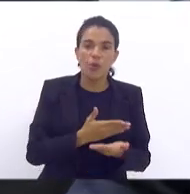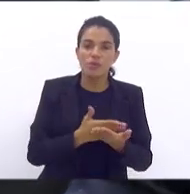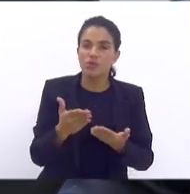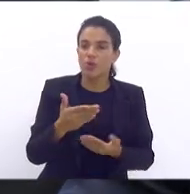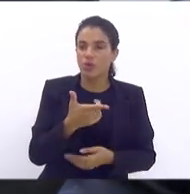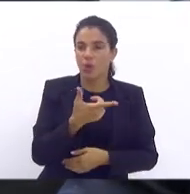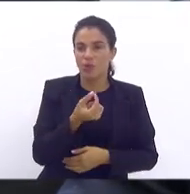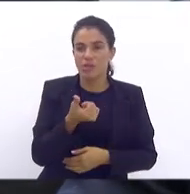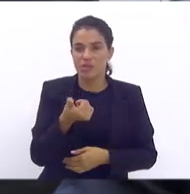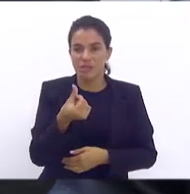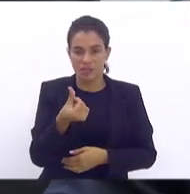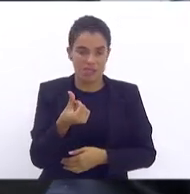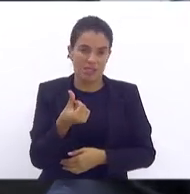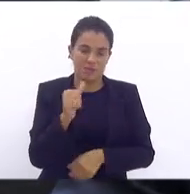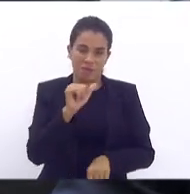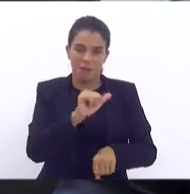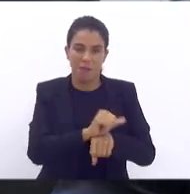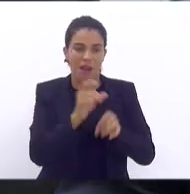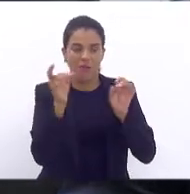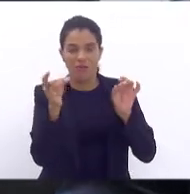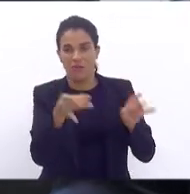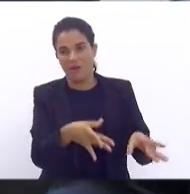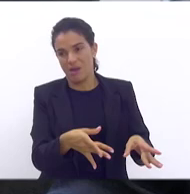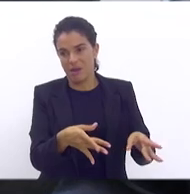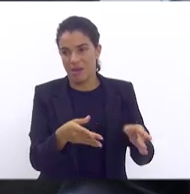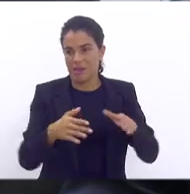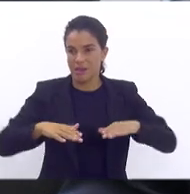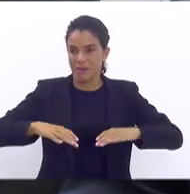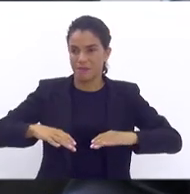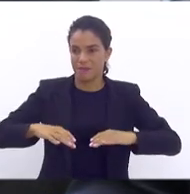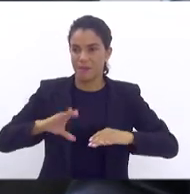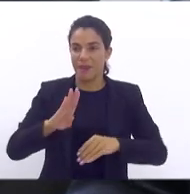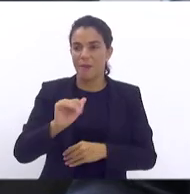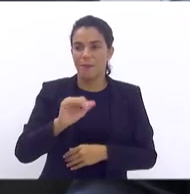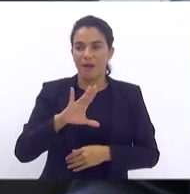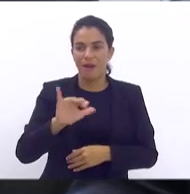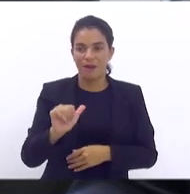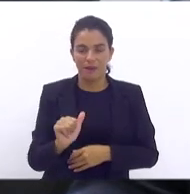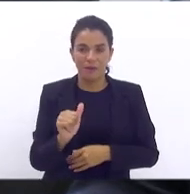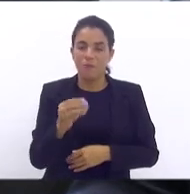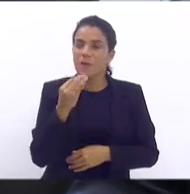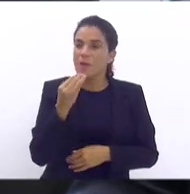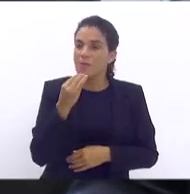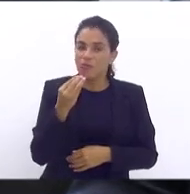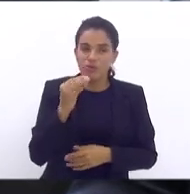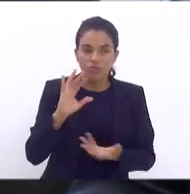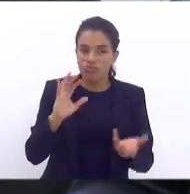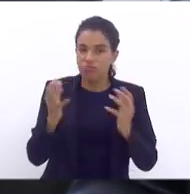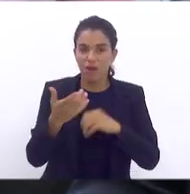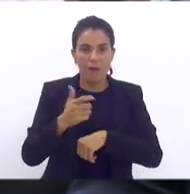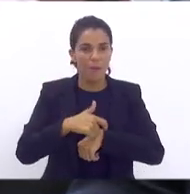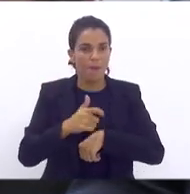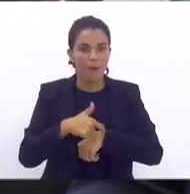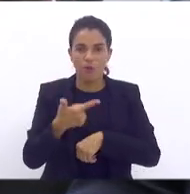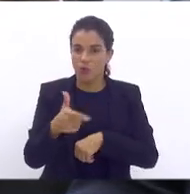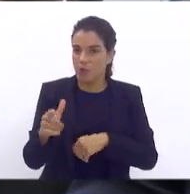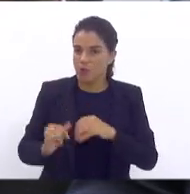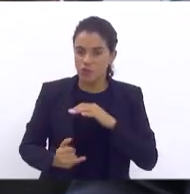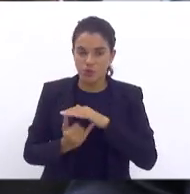desde 2016 parado lá na Baía de Guanabara. Poderia acontecer a qualquer momento. Será que não tem nenhum órgão de